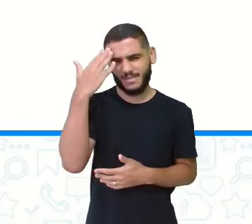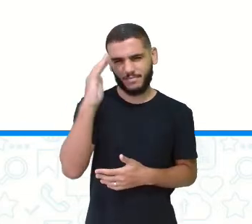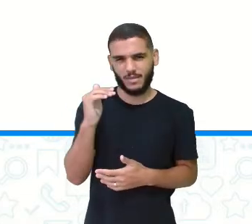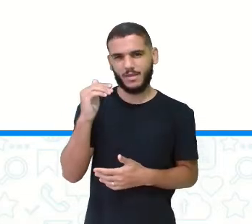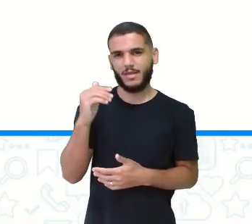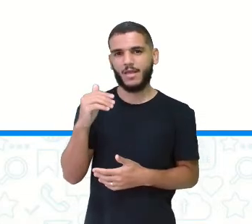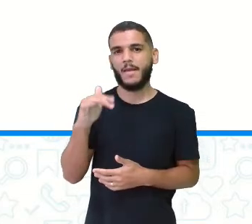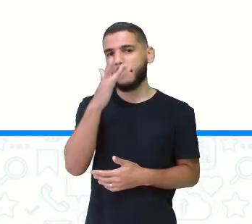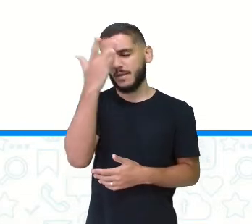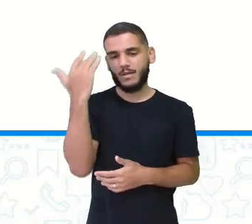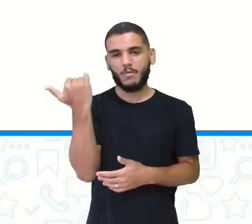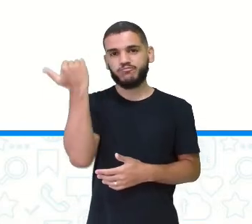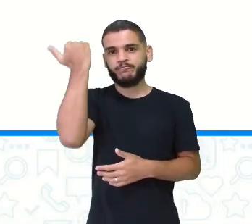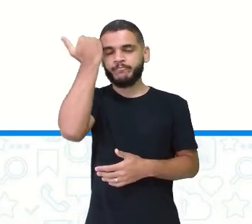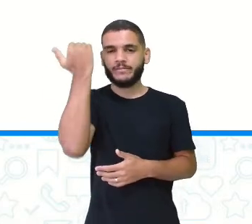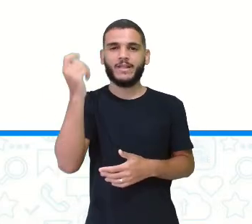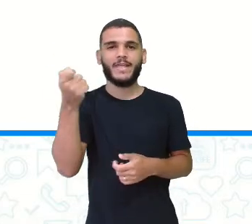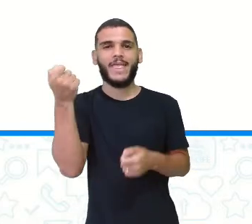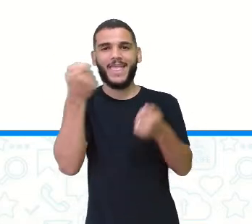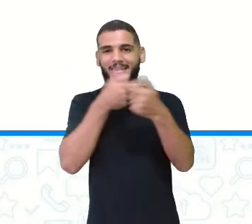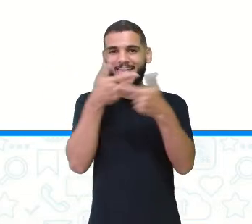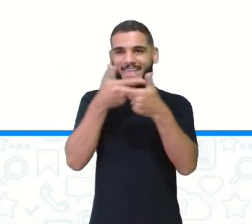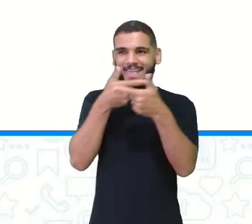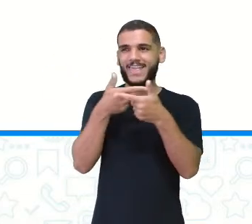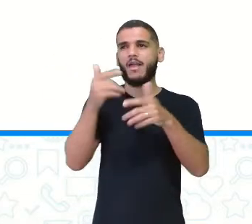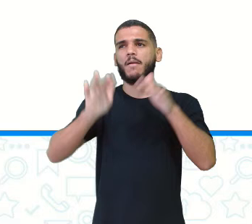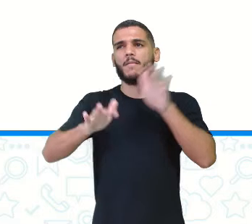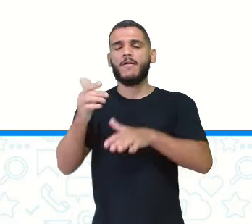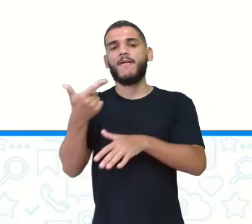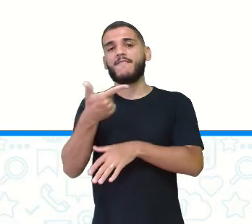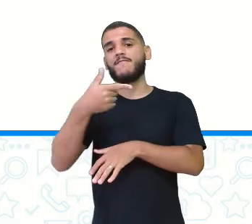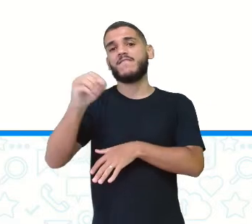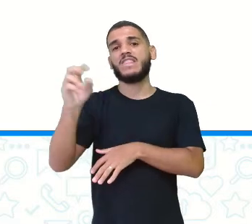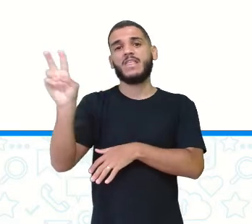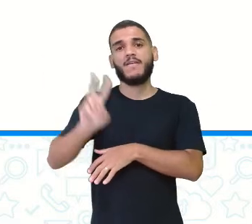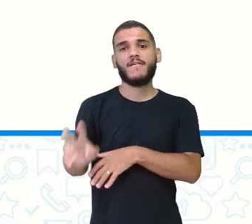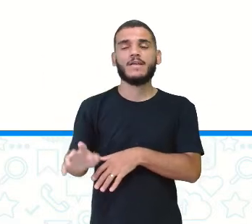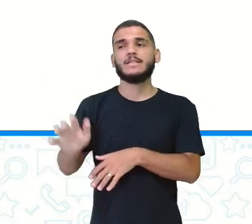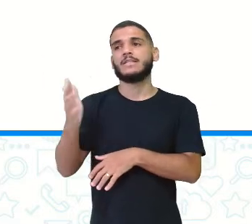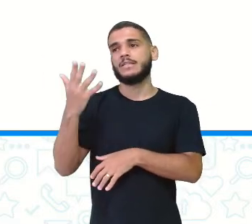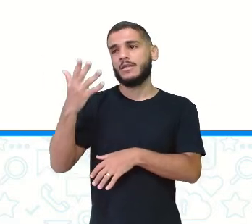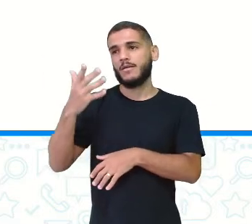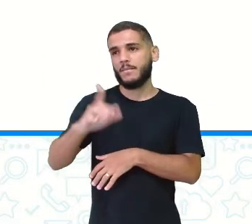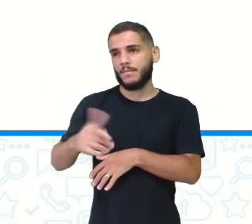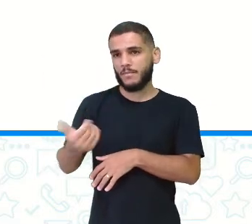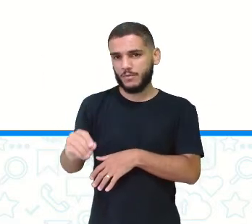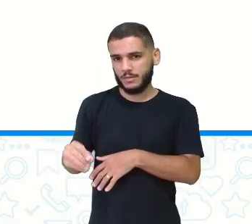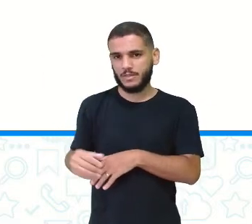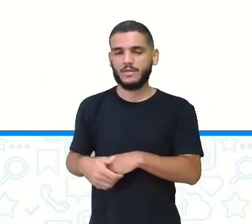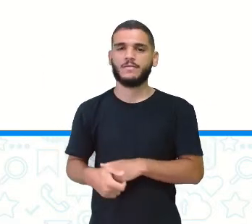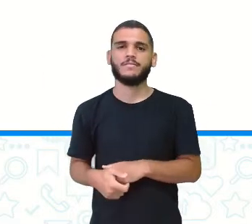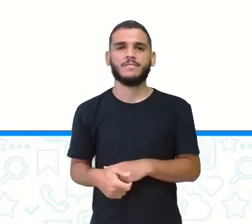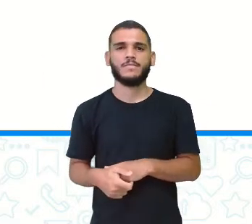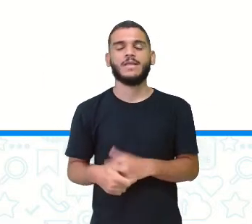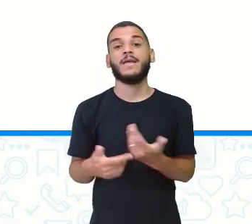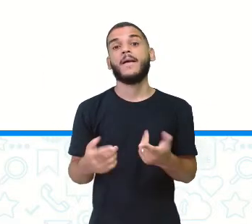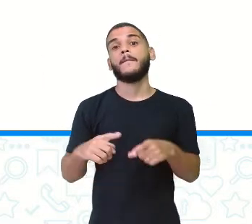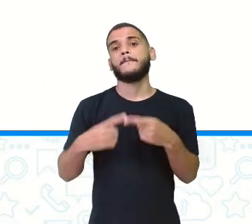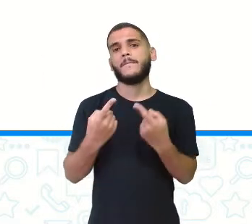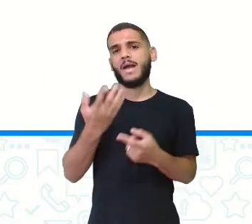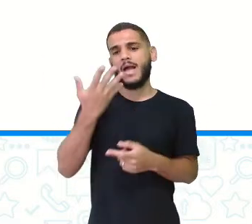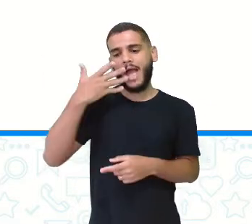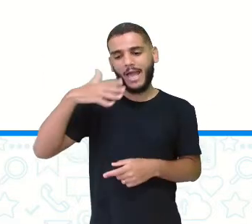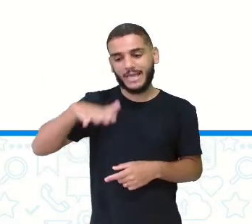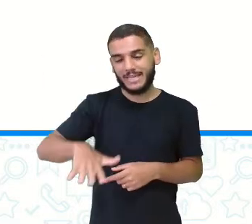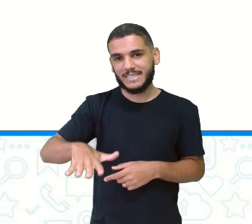adultos riem, em média, 20 vezes por dia e as crianças até 10 vezes mais que